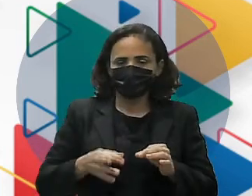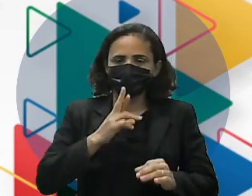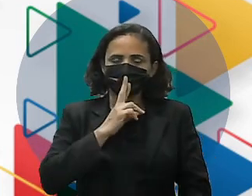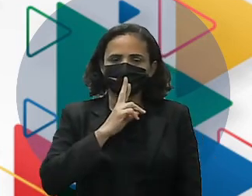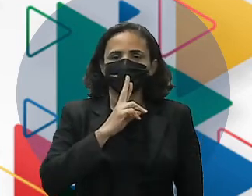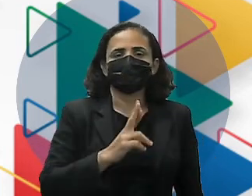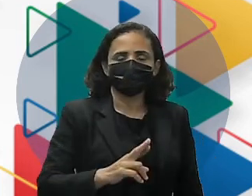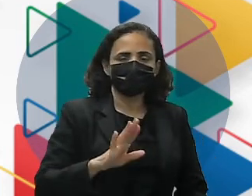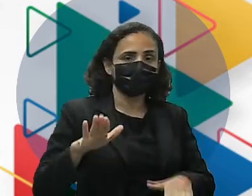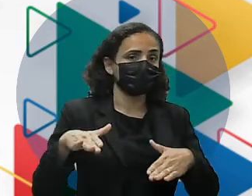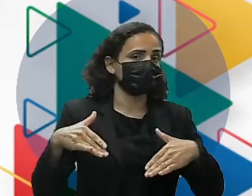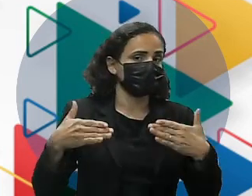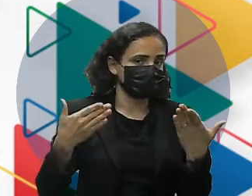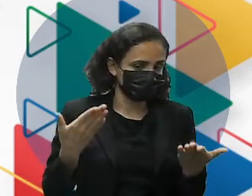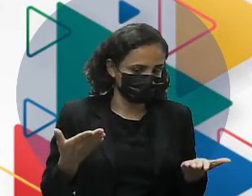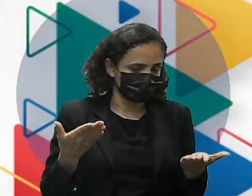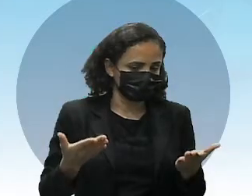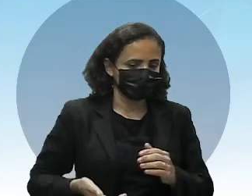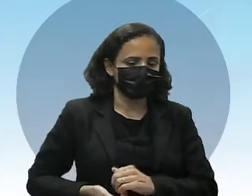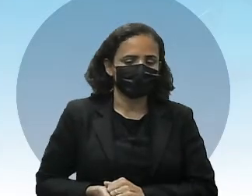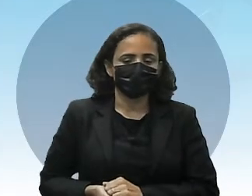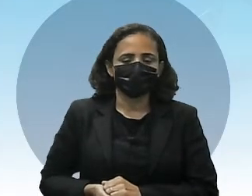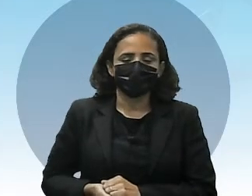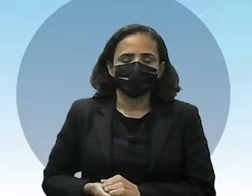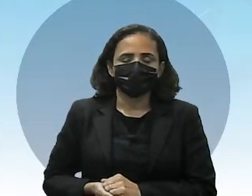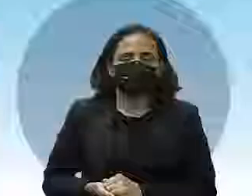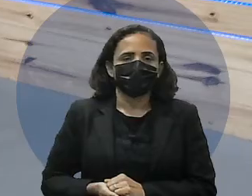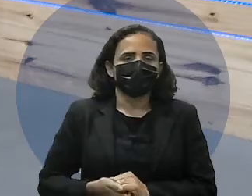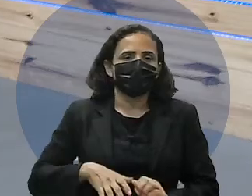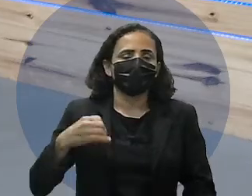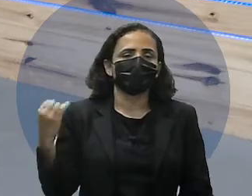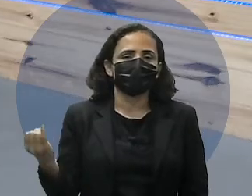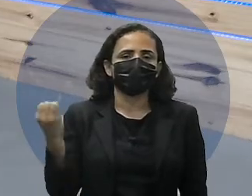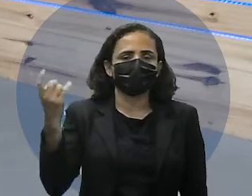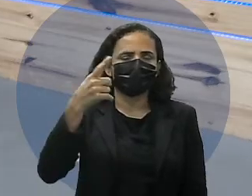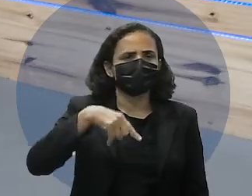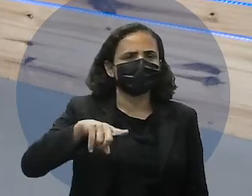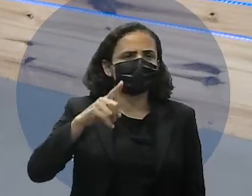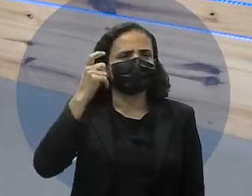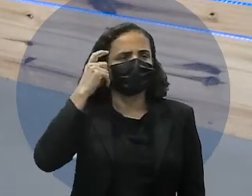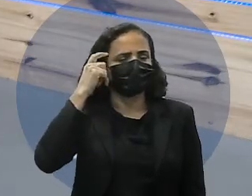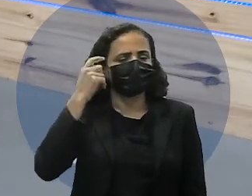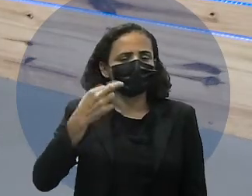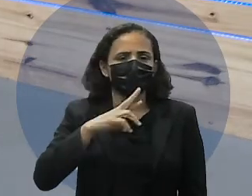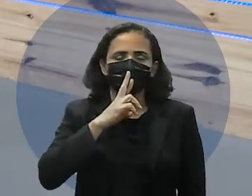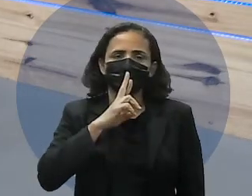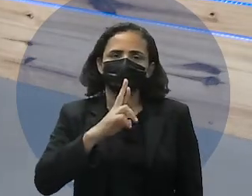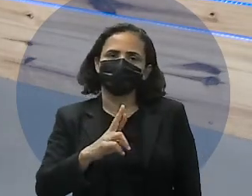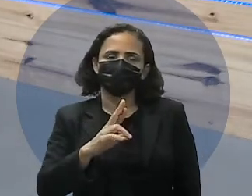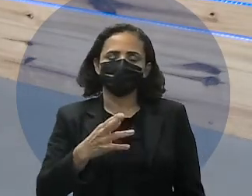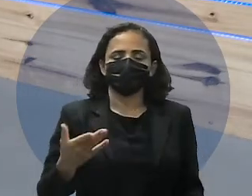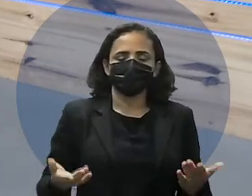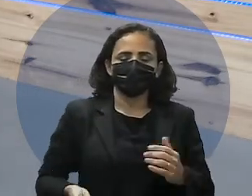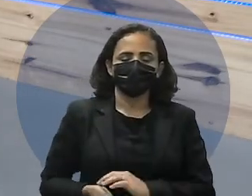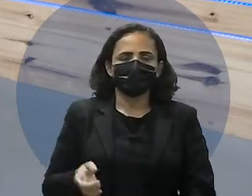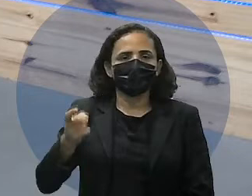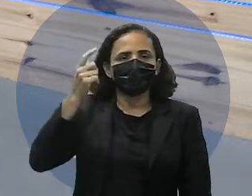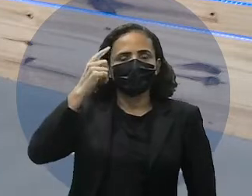sua solicitação? Meu povo, o importante aí não é somente ter respondido à professora, é